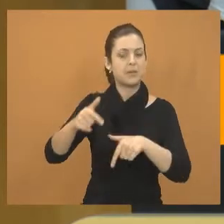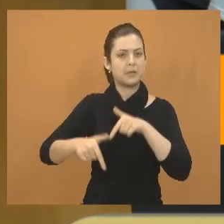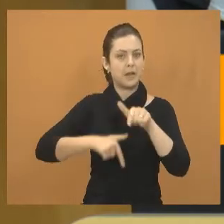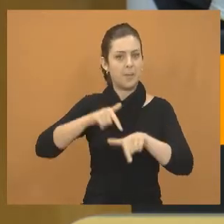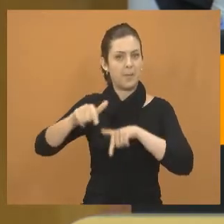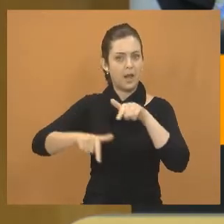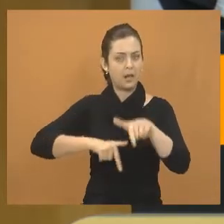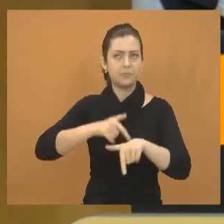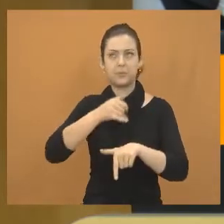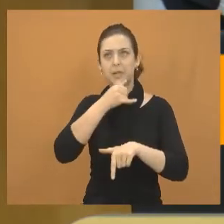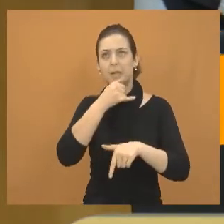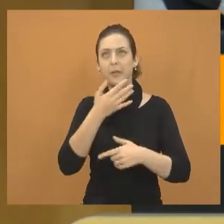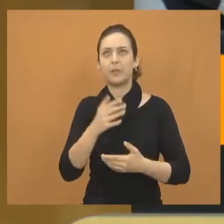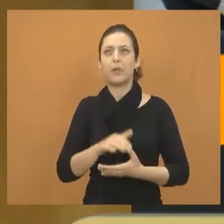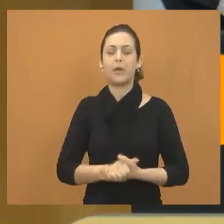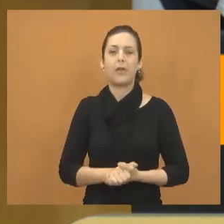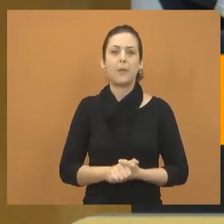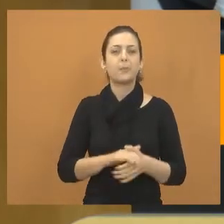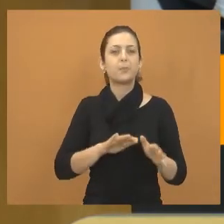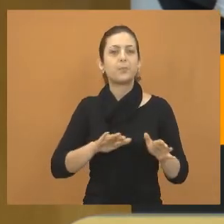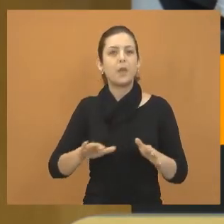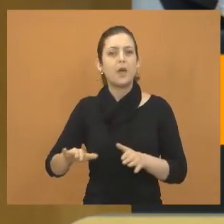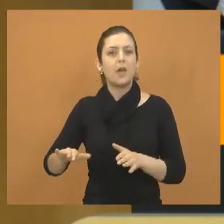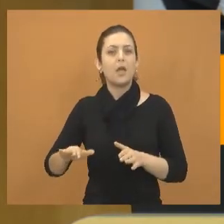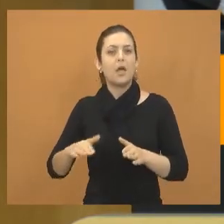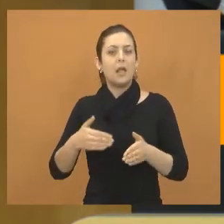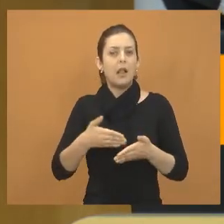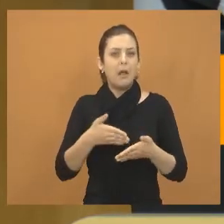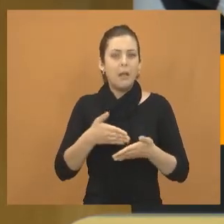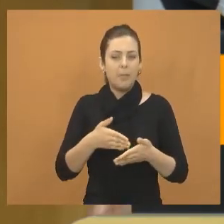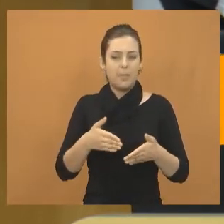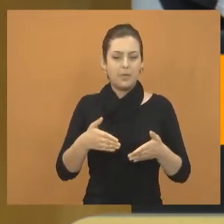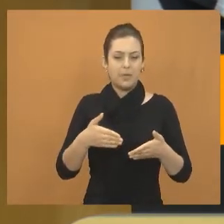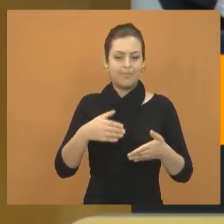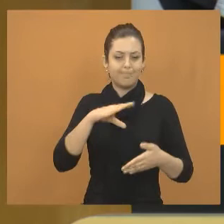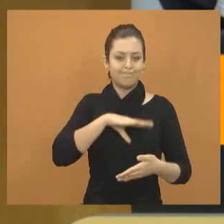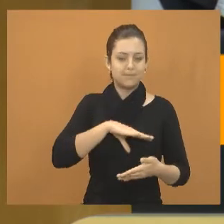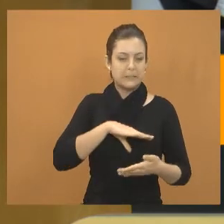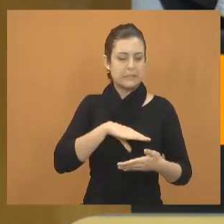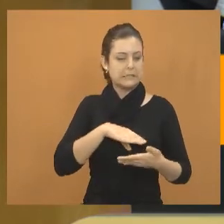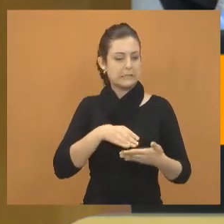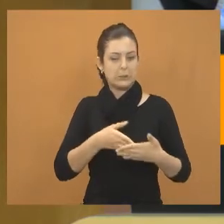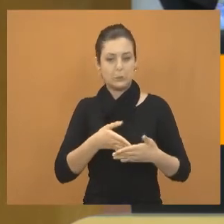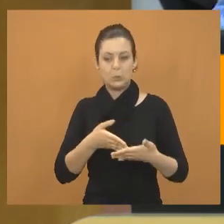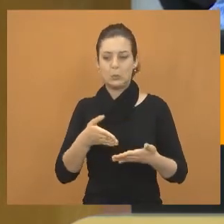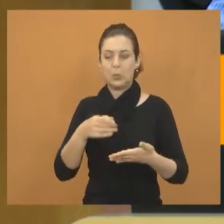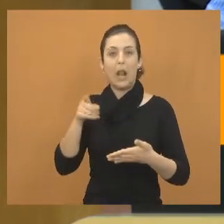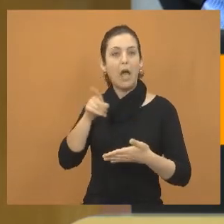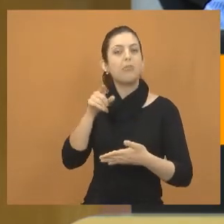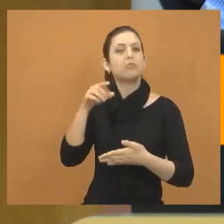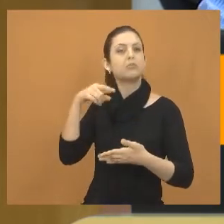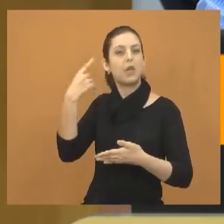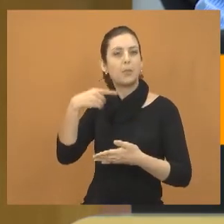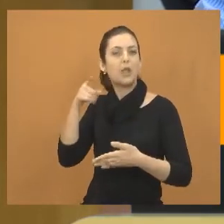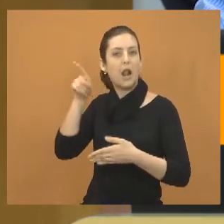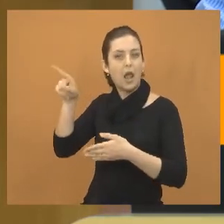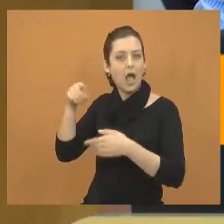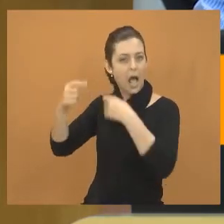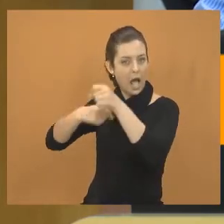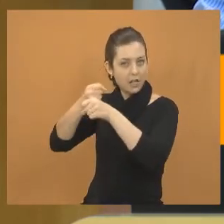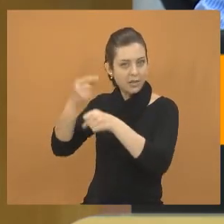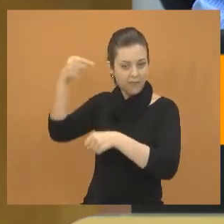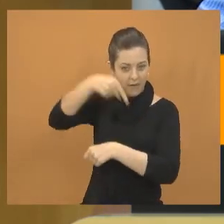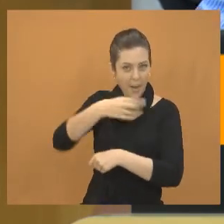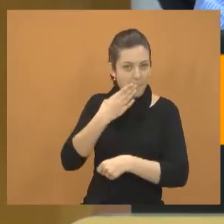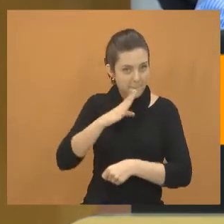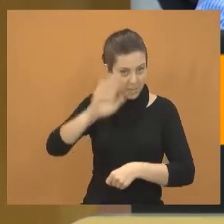trabalho, vamos dizer, sair um pouco dos limites do município atrás dos nossos deputados, que são aqueles que ano que vem vão estar